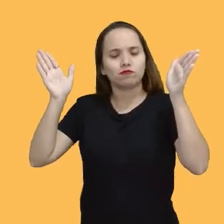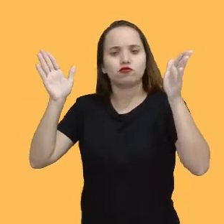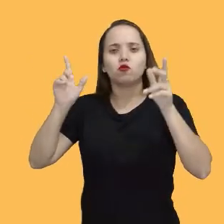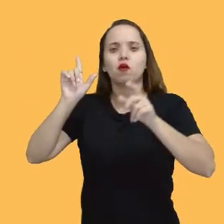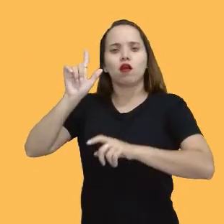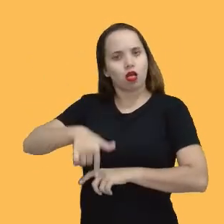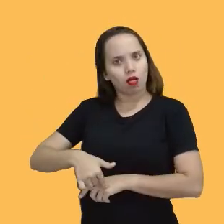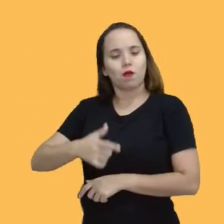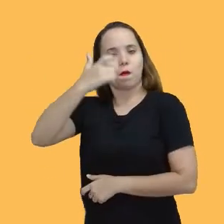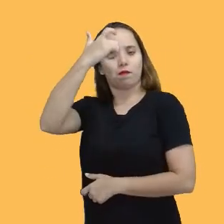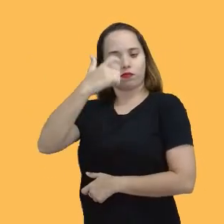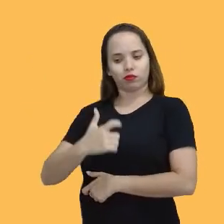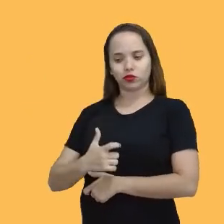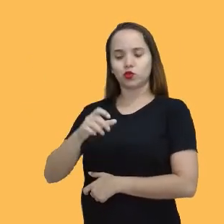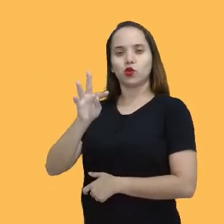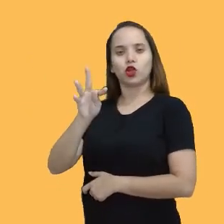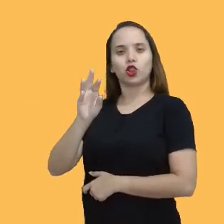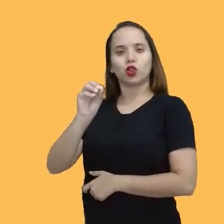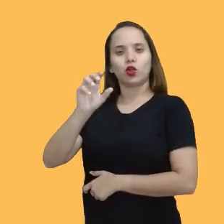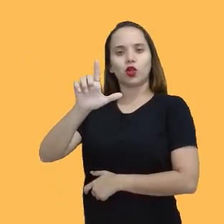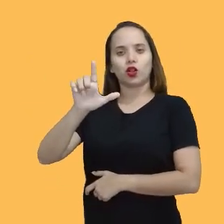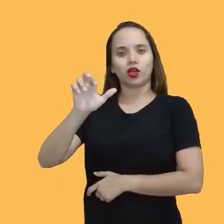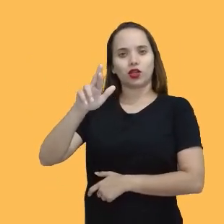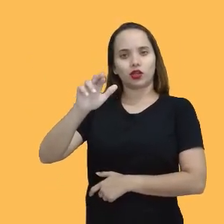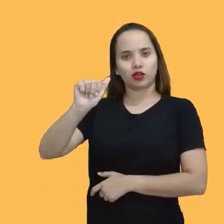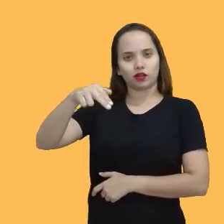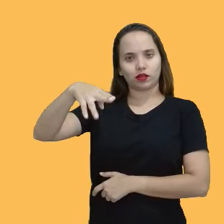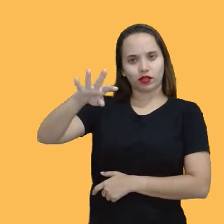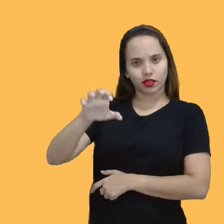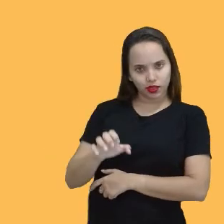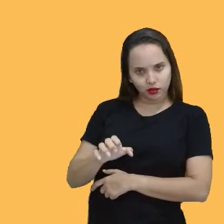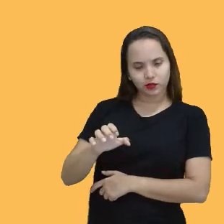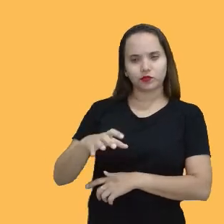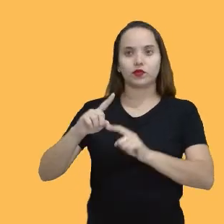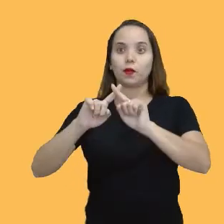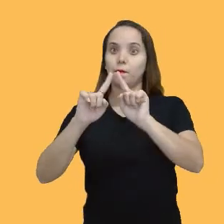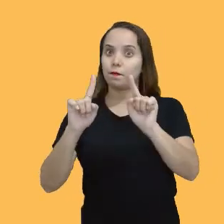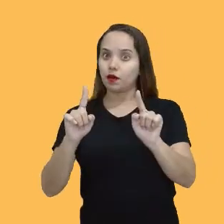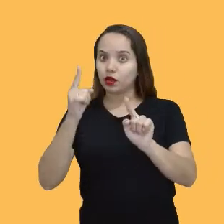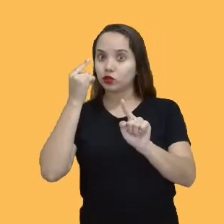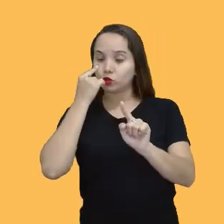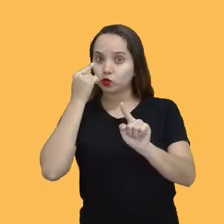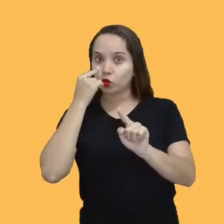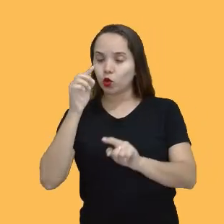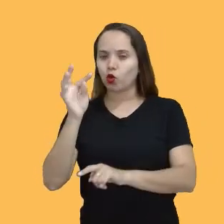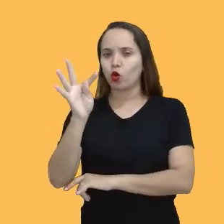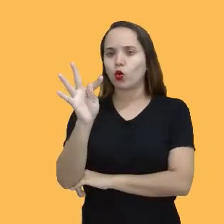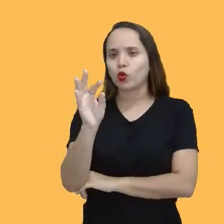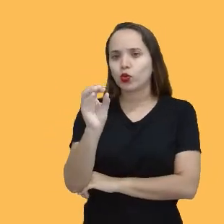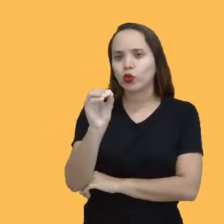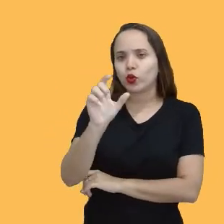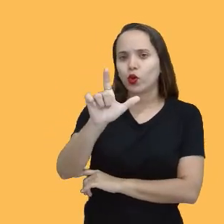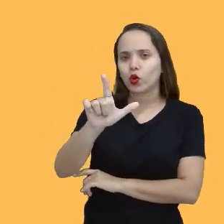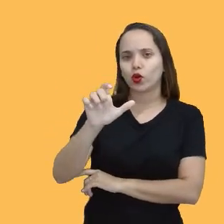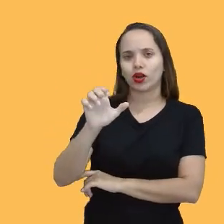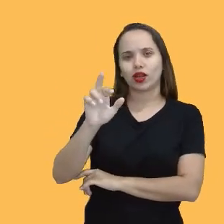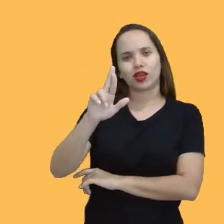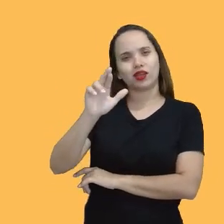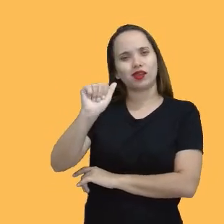uma pessoa tolerante. Lembrando, minha gente, que tolerar não é